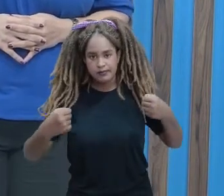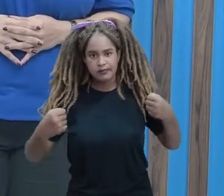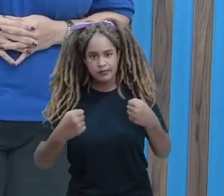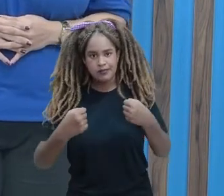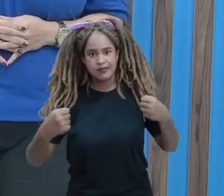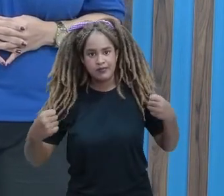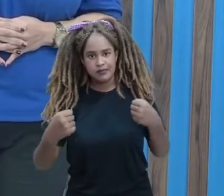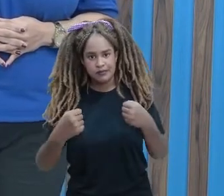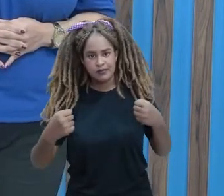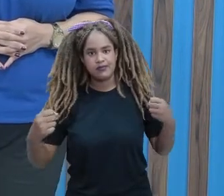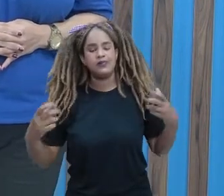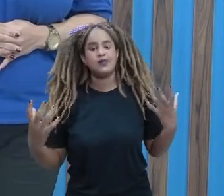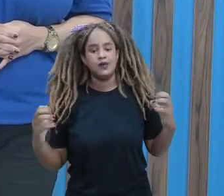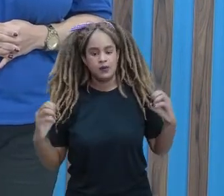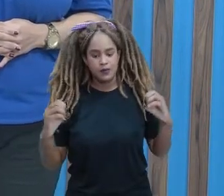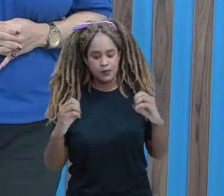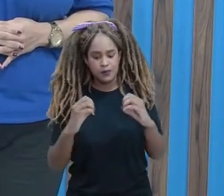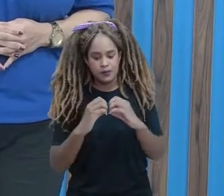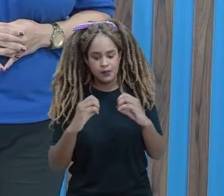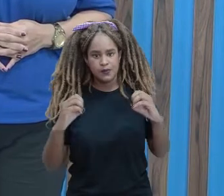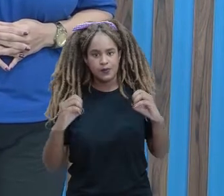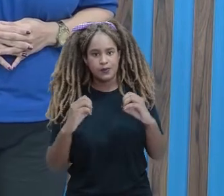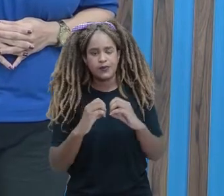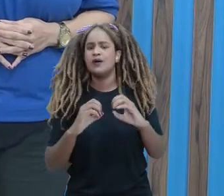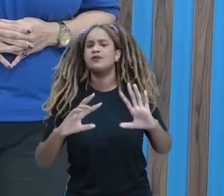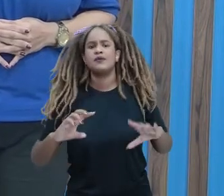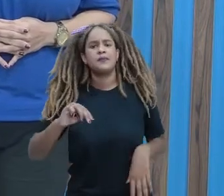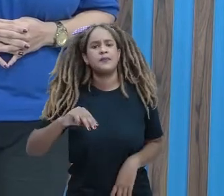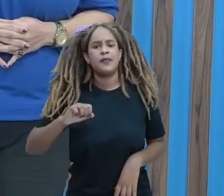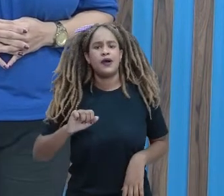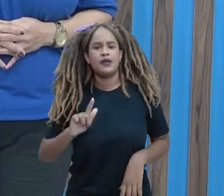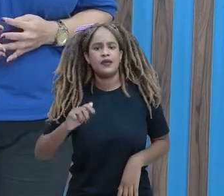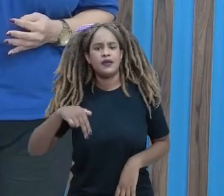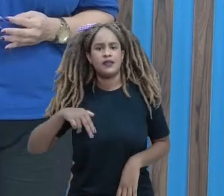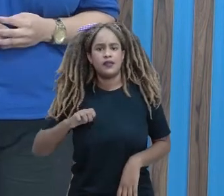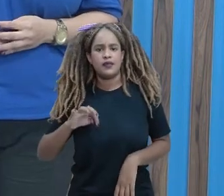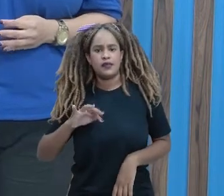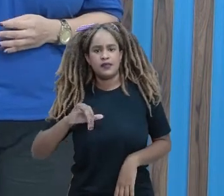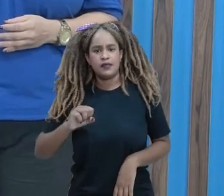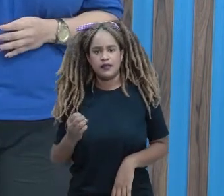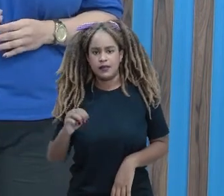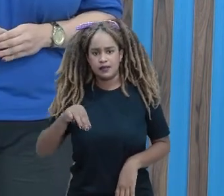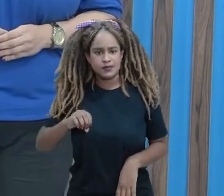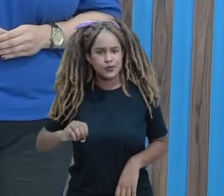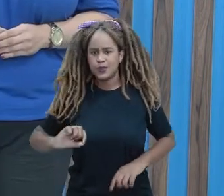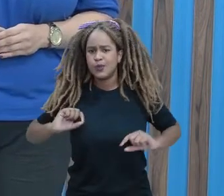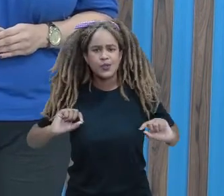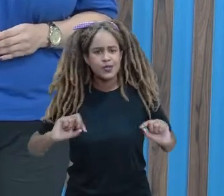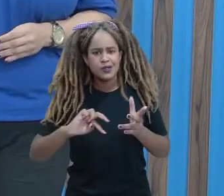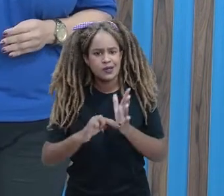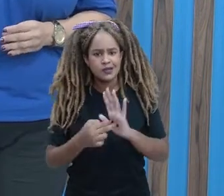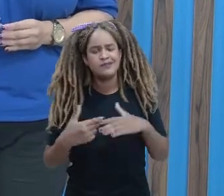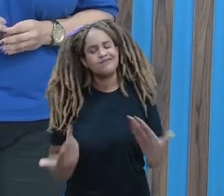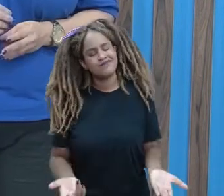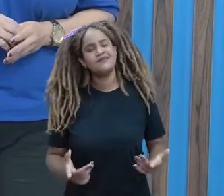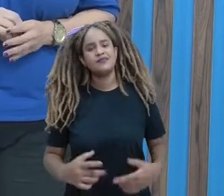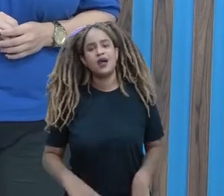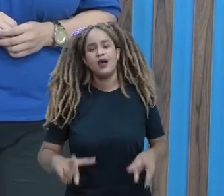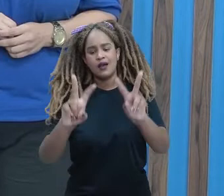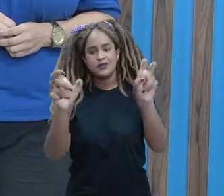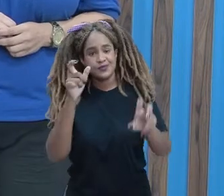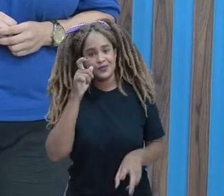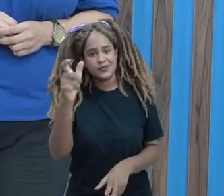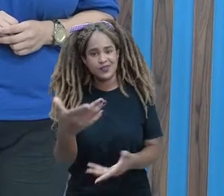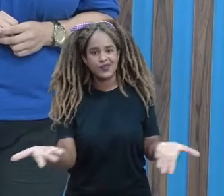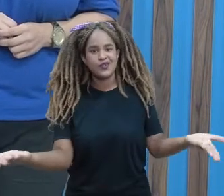magnetismo. Nossa, o que será o magnetismo, né, pessoal? Pois é, um assunto bem interessante e a gente vai falar